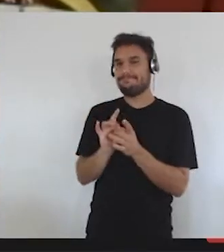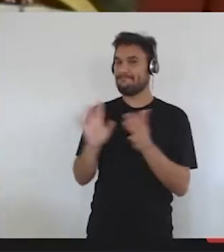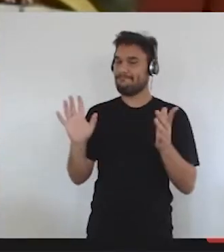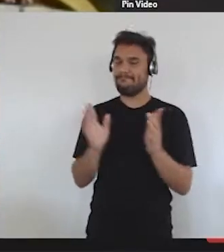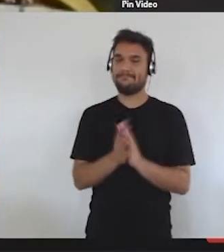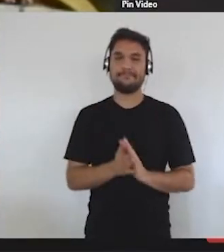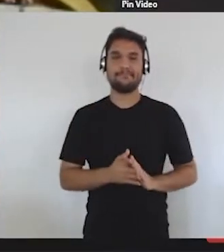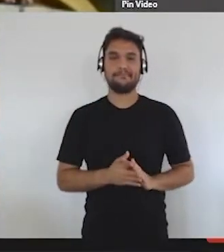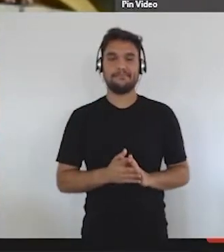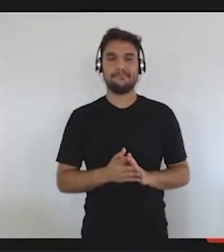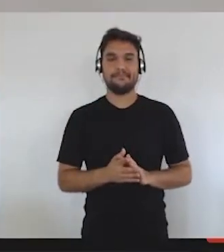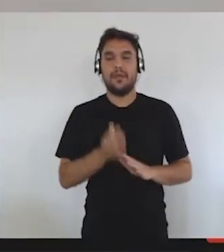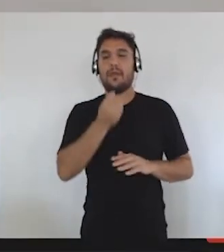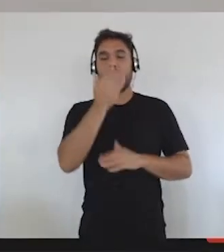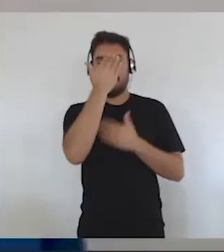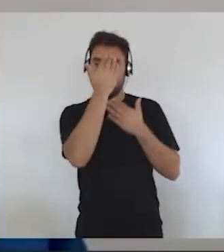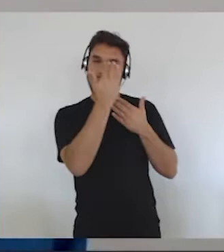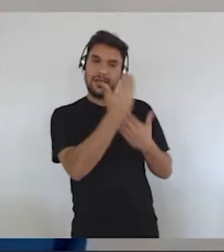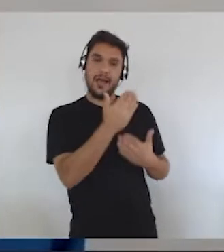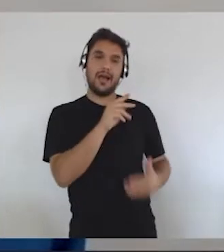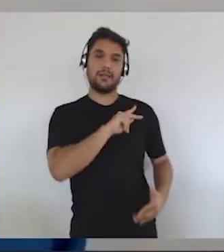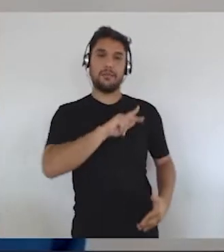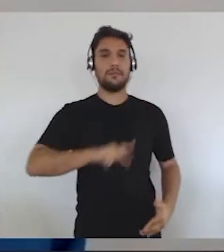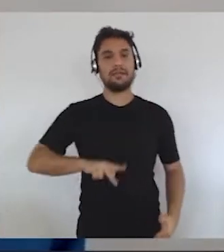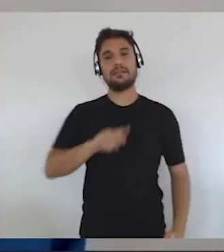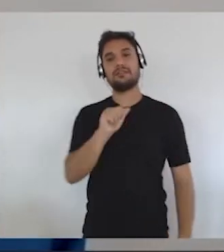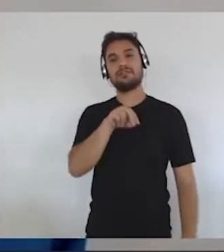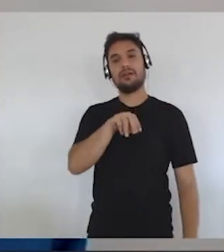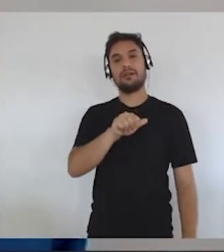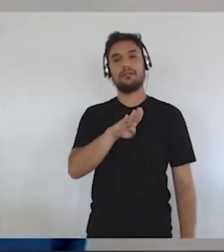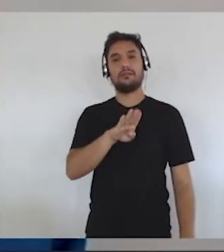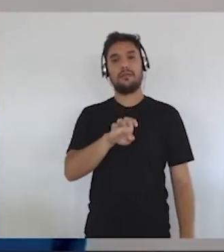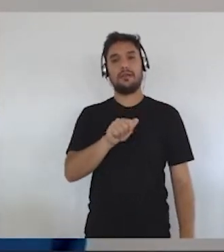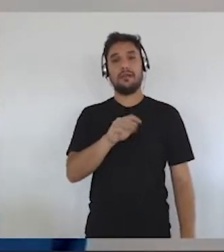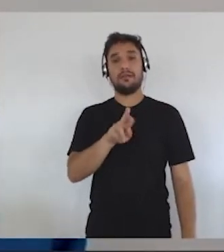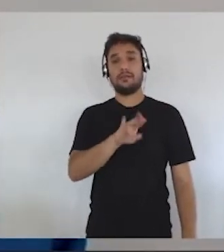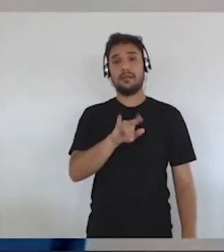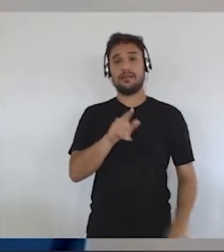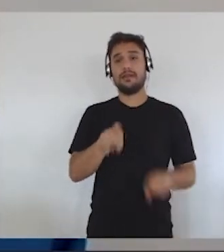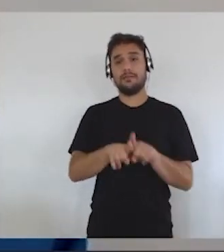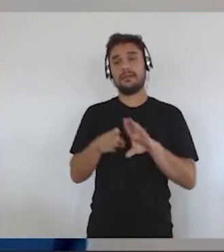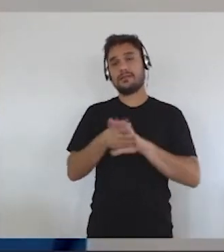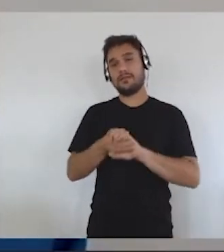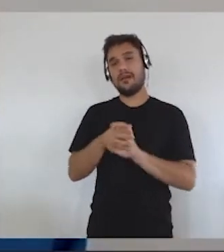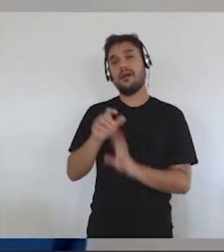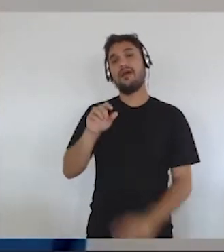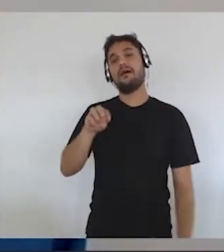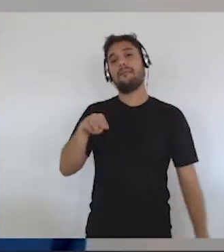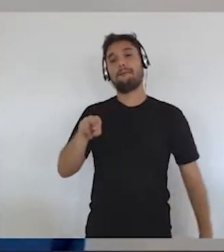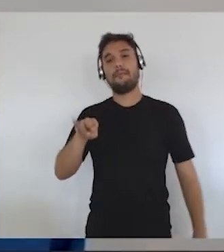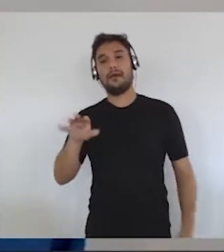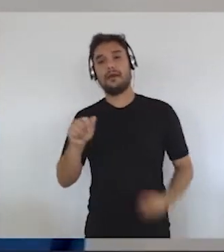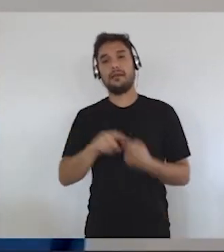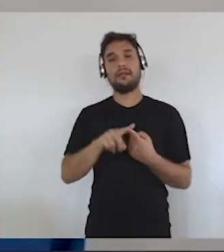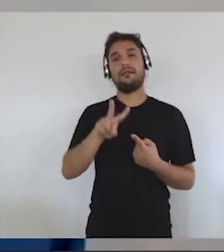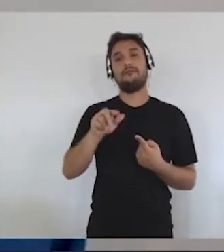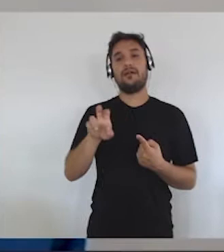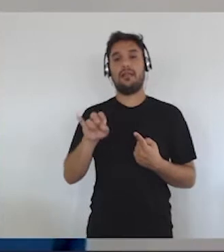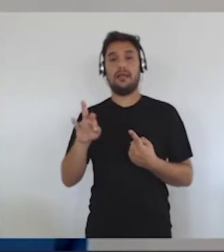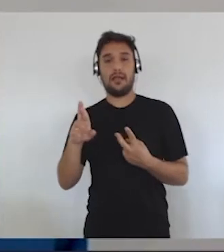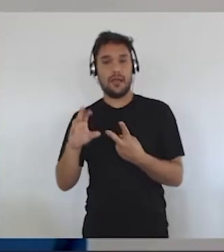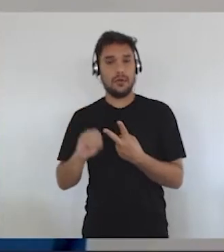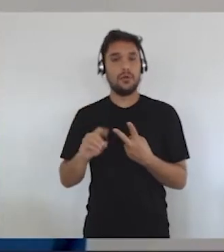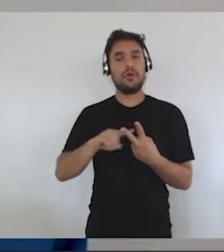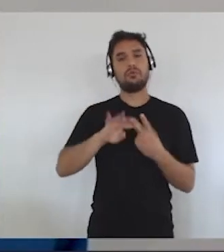Muito obrigado à nossa presidente, Ana Beatriz. Queria saudar a Maria Rosa, o Valério Mazzuoli, saudar também